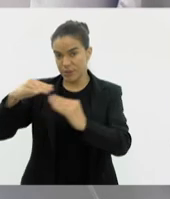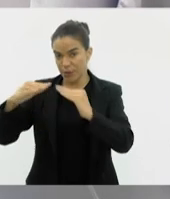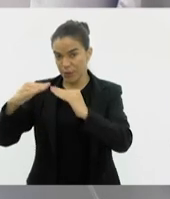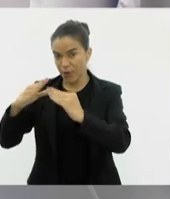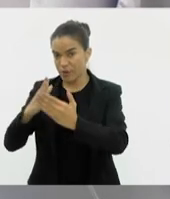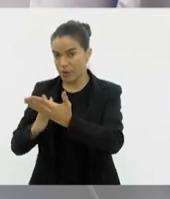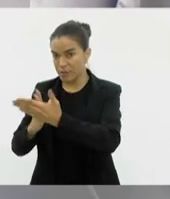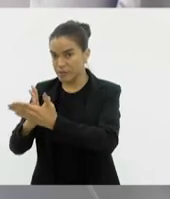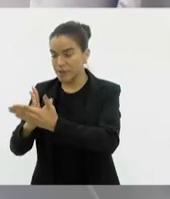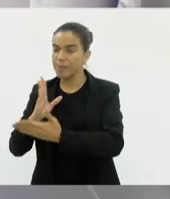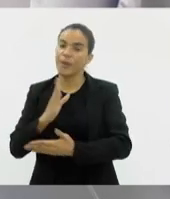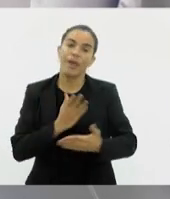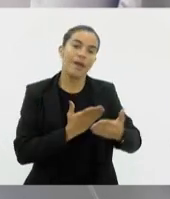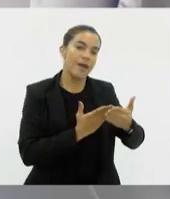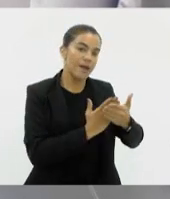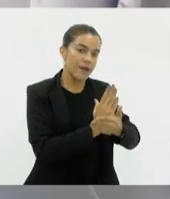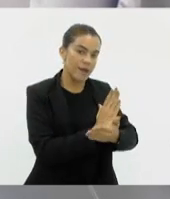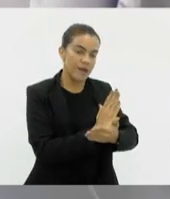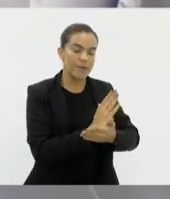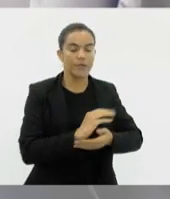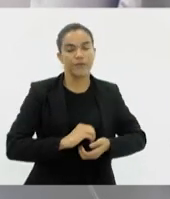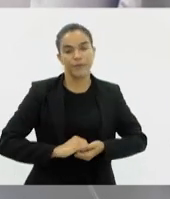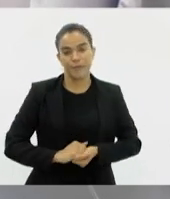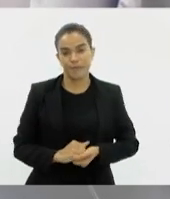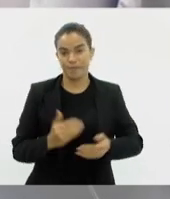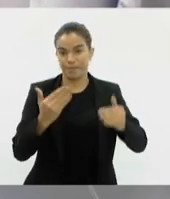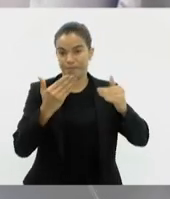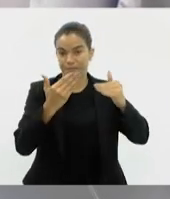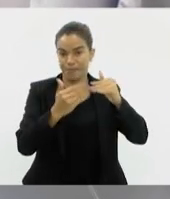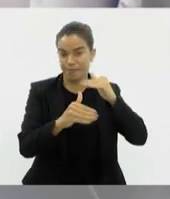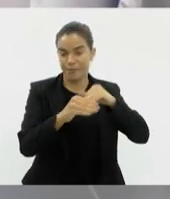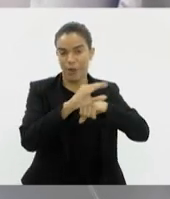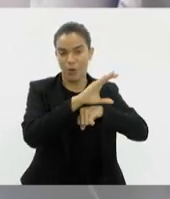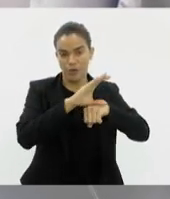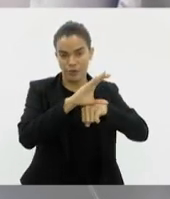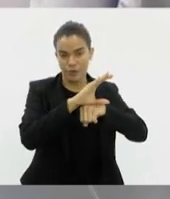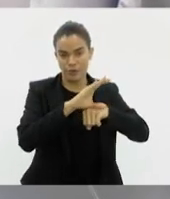permaneçam como estão, aprovado a inconstitucionalidade das matérias.